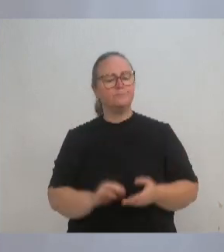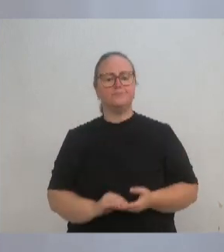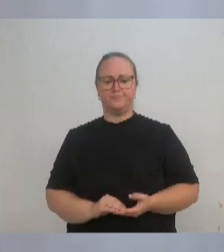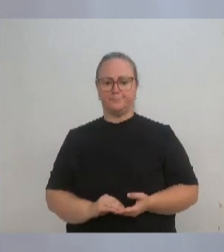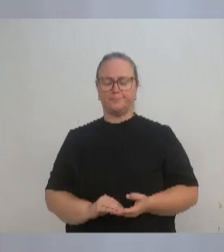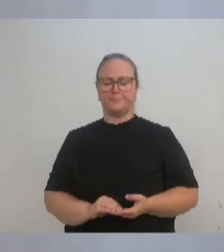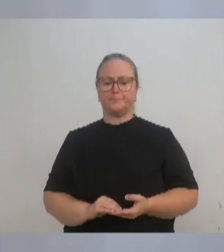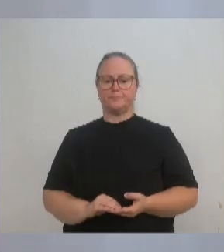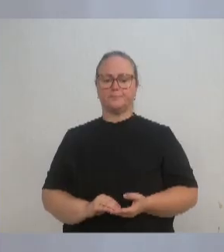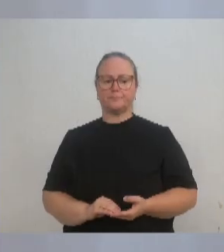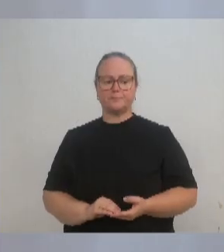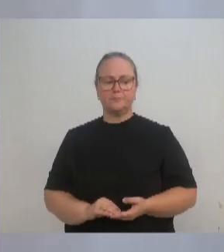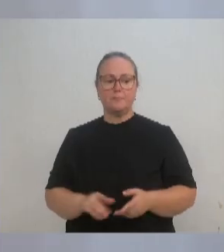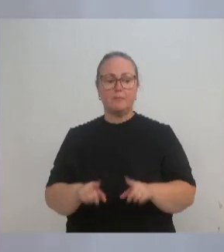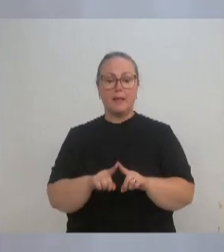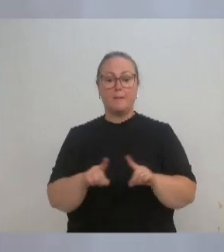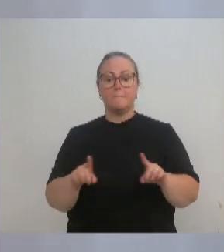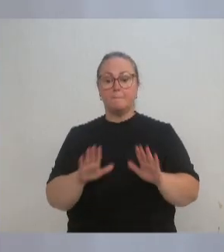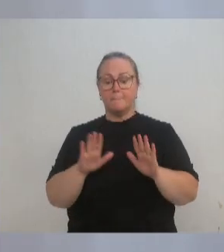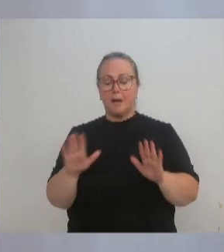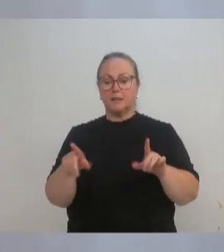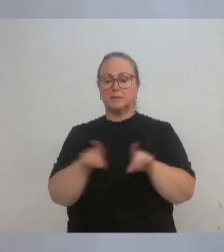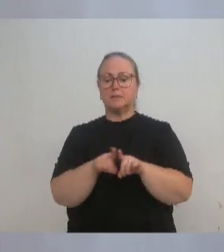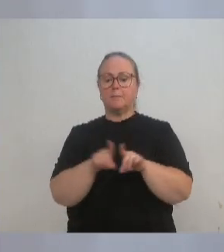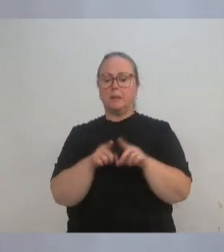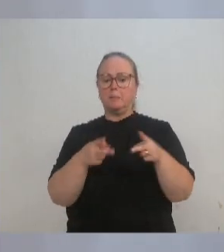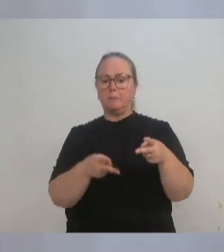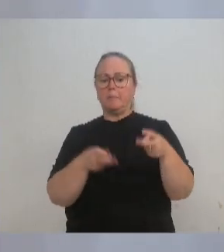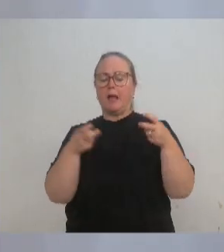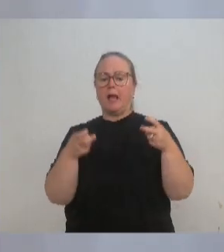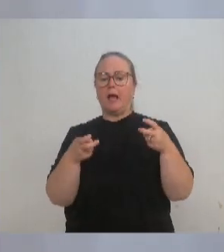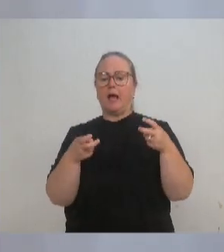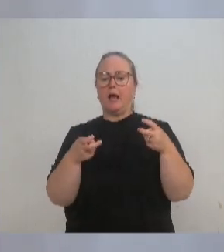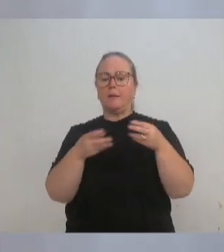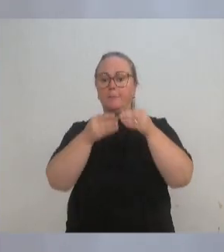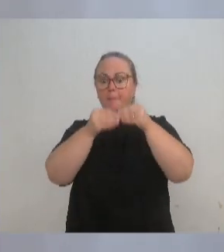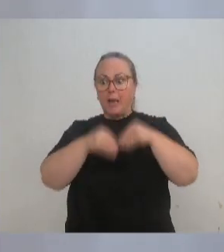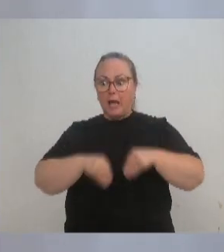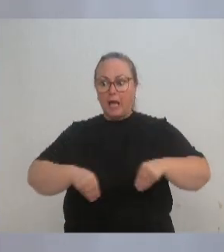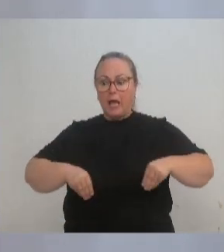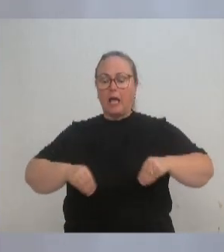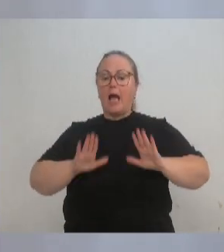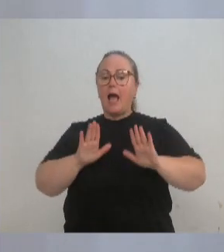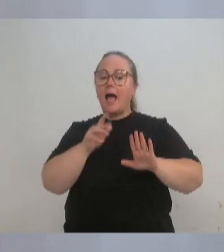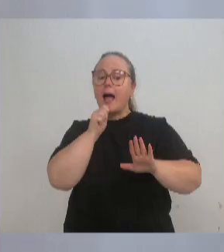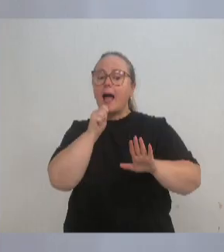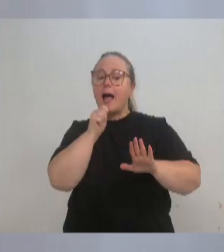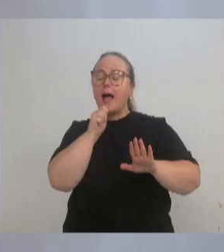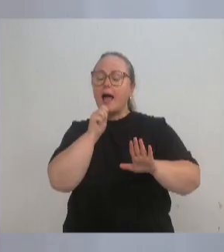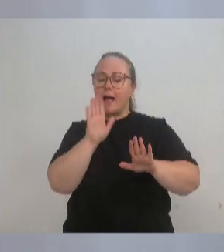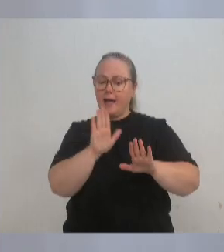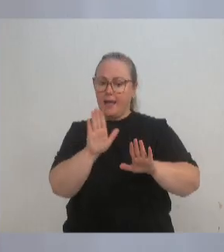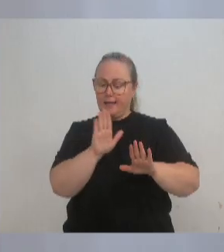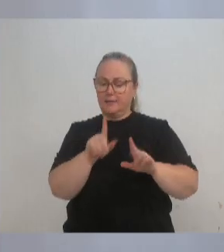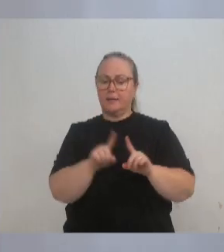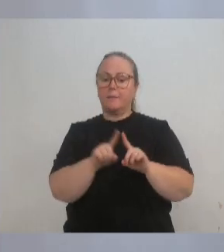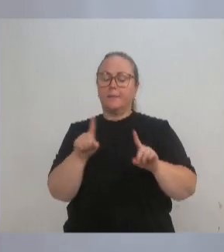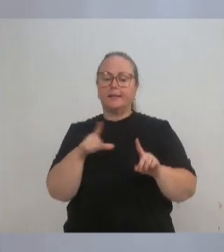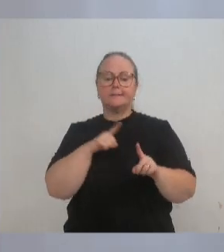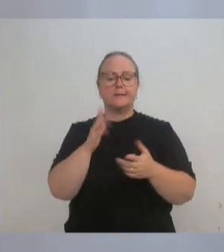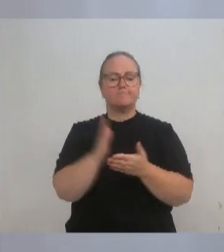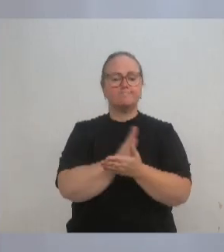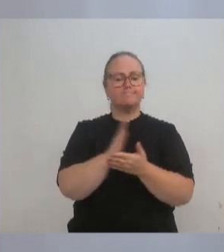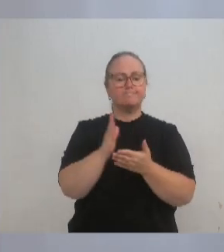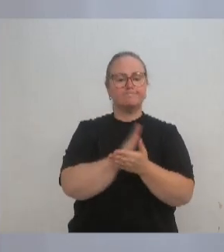vejo também nenhuma questão de serem lesionados. Porém, existe algumas questões que